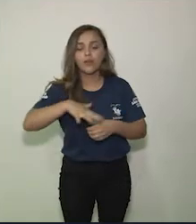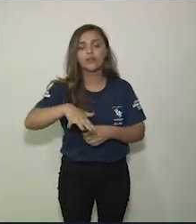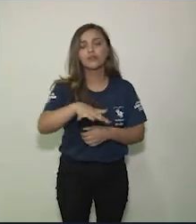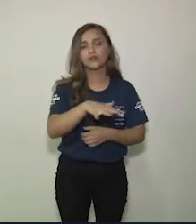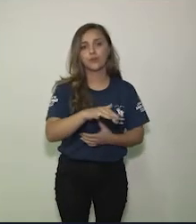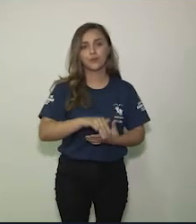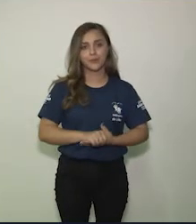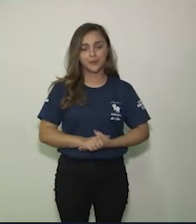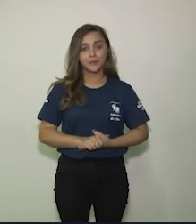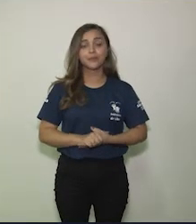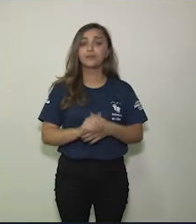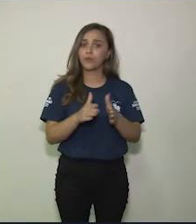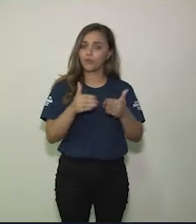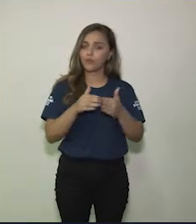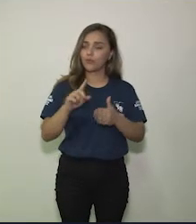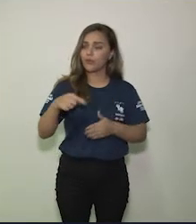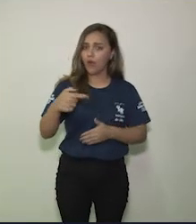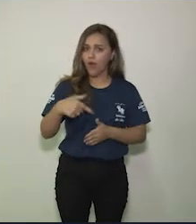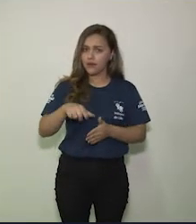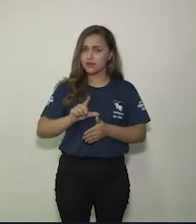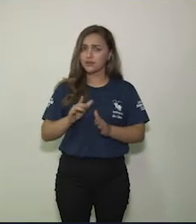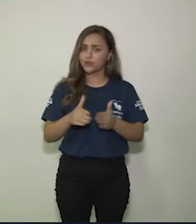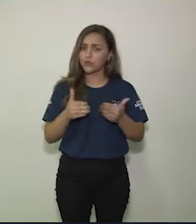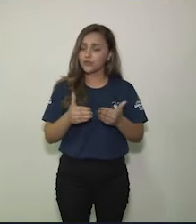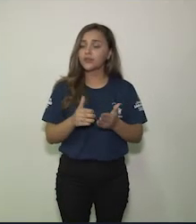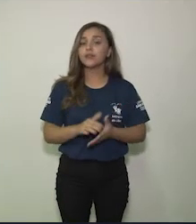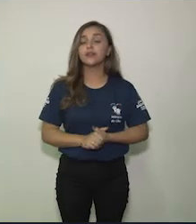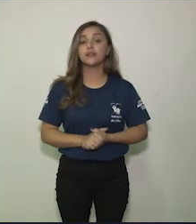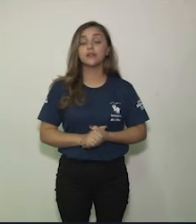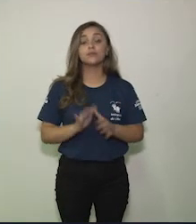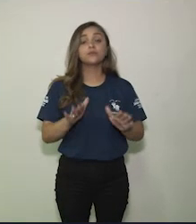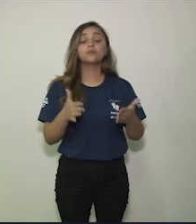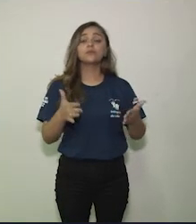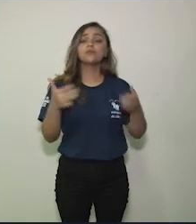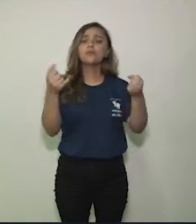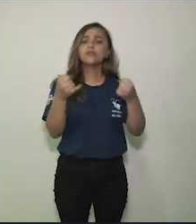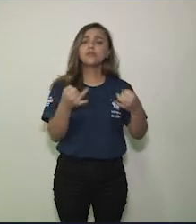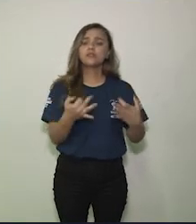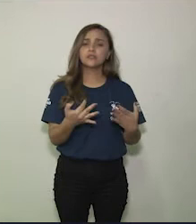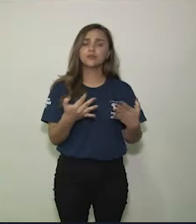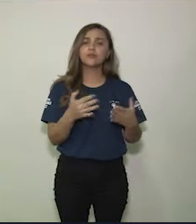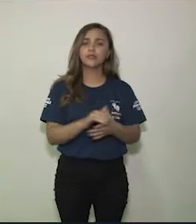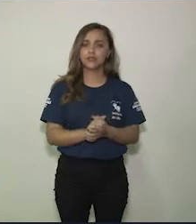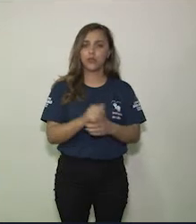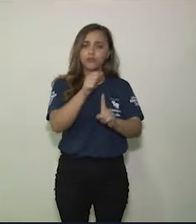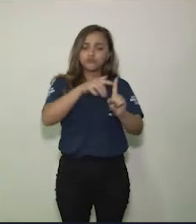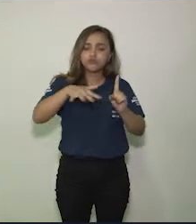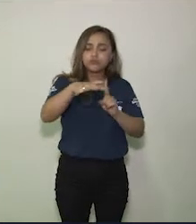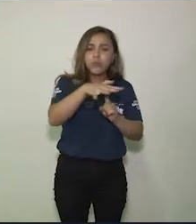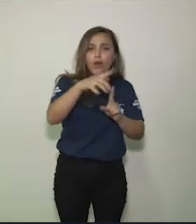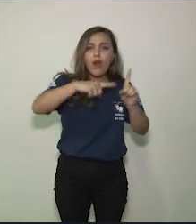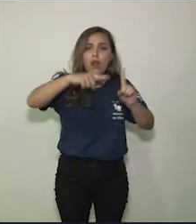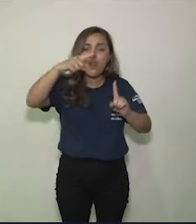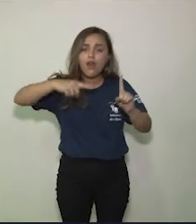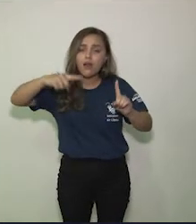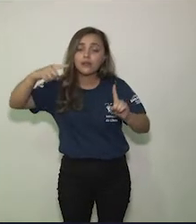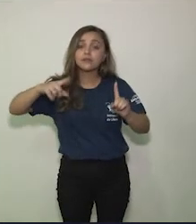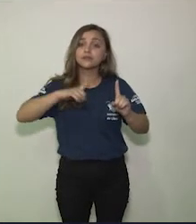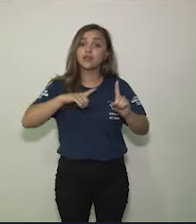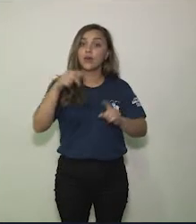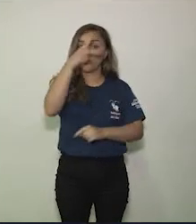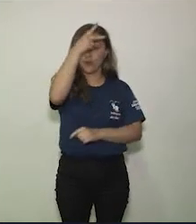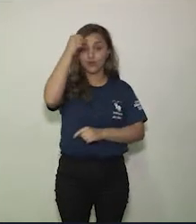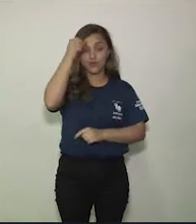este. Então, o anterior, por favor. Quando a gente fala do destaque sociodemográfico, o prefeito já deixou muito